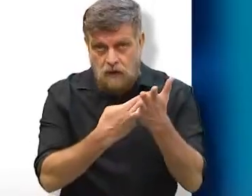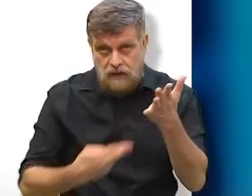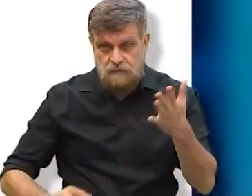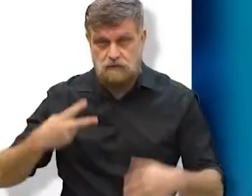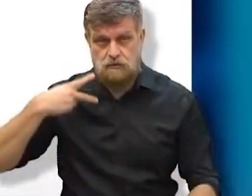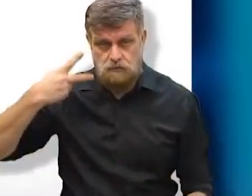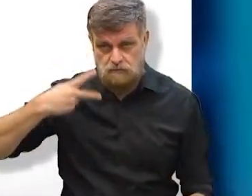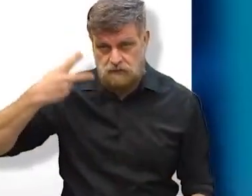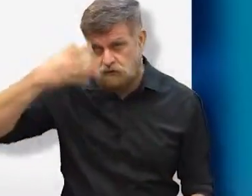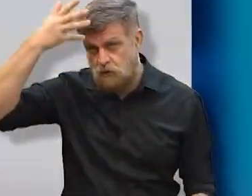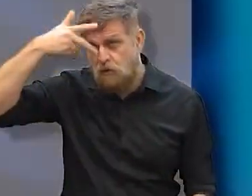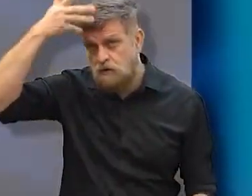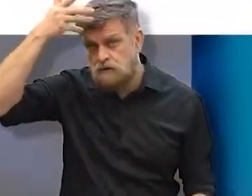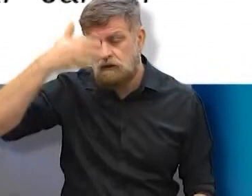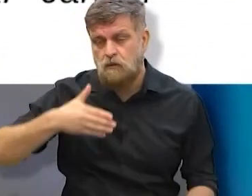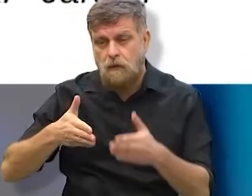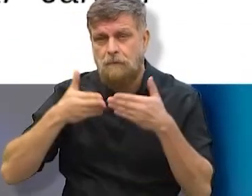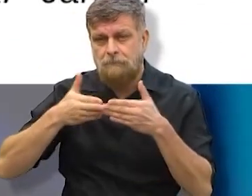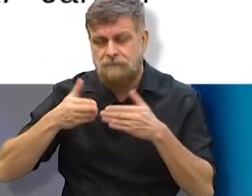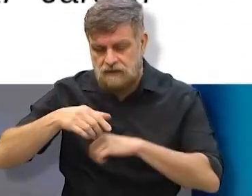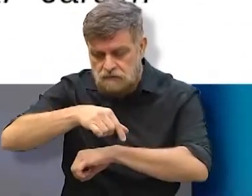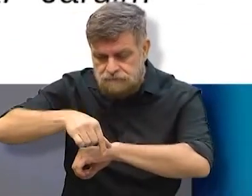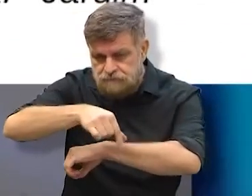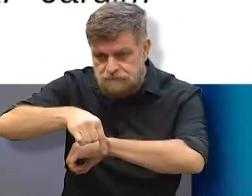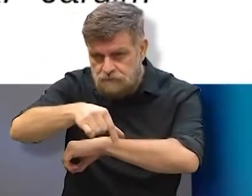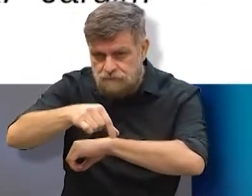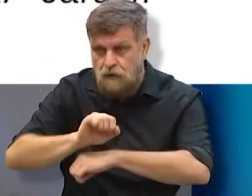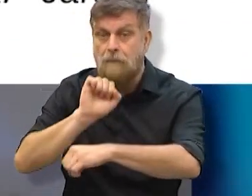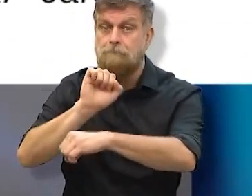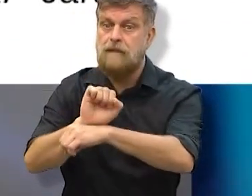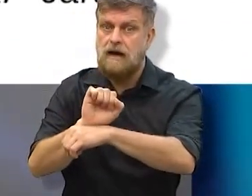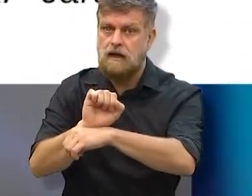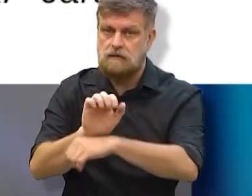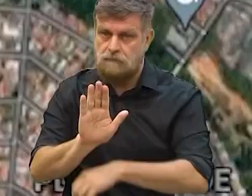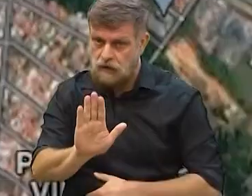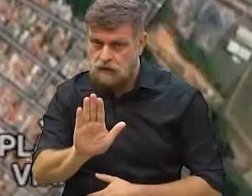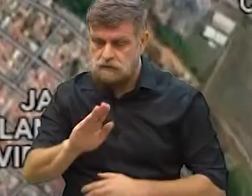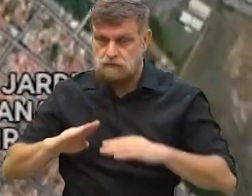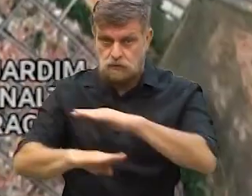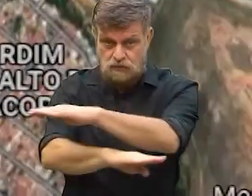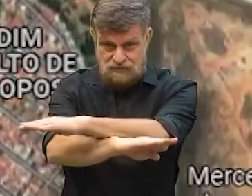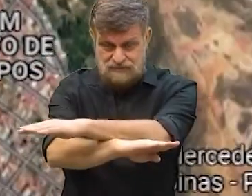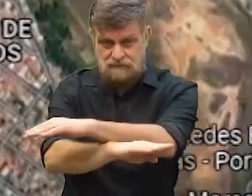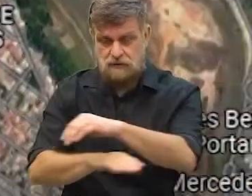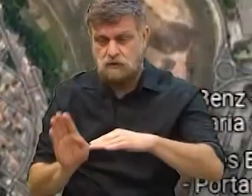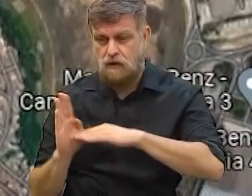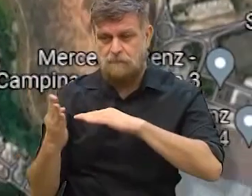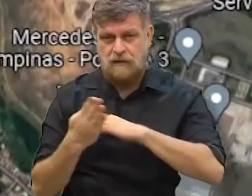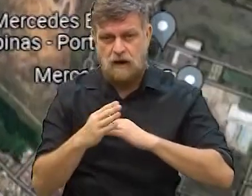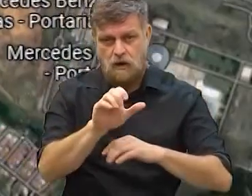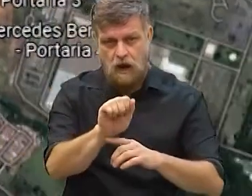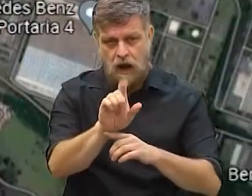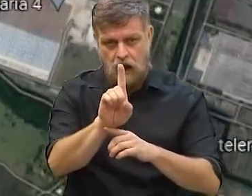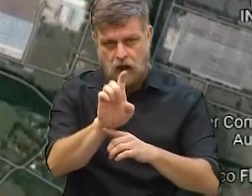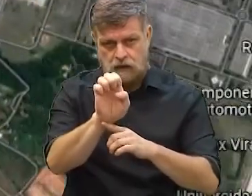O requerimento parlamentar solicita obras de sinalização no asfalto de parada obrigatória no cruzamento do Jardim Ademar de